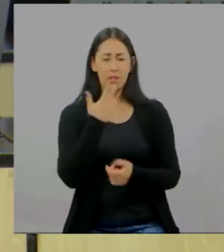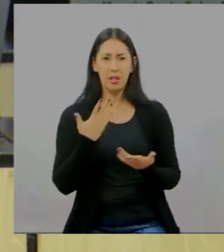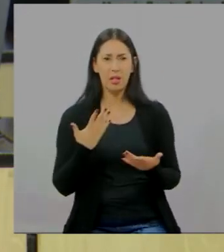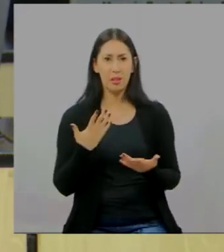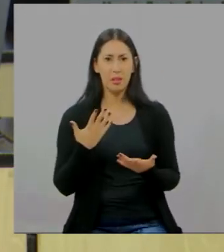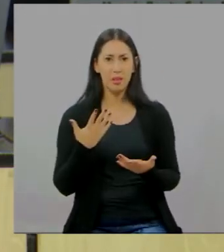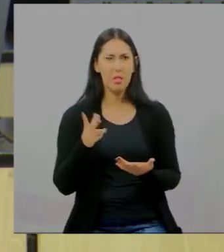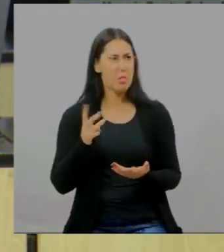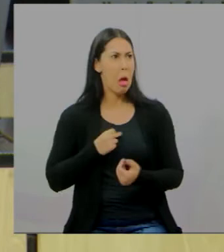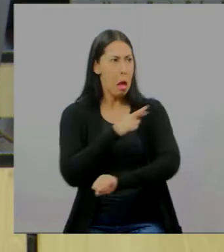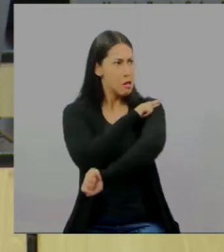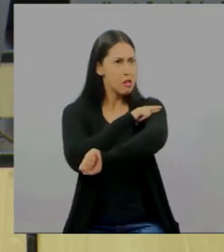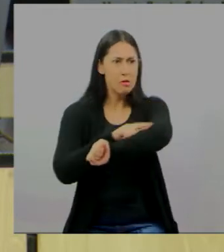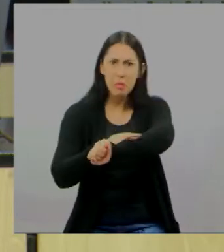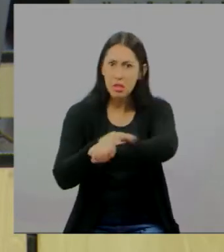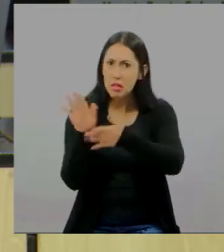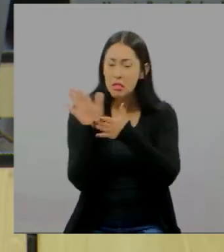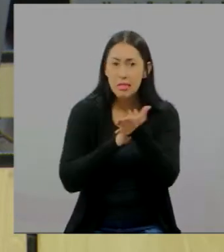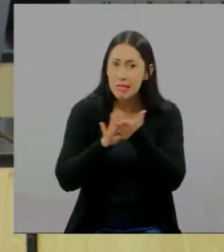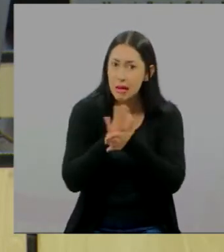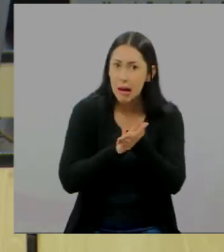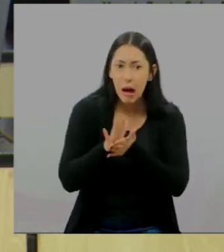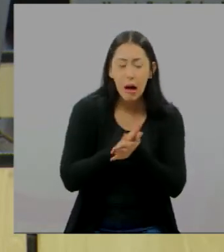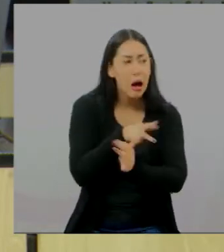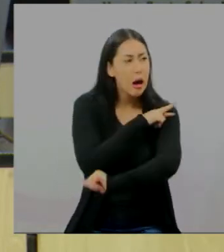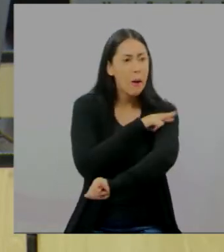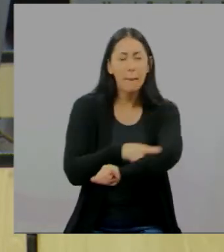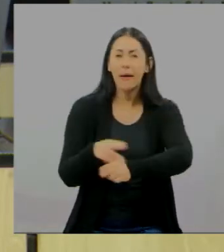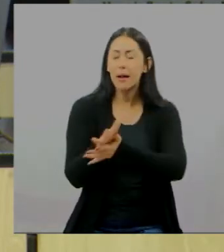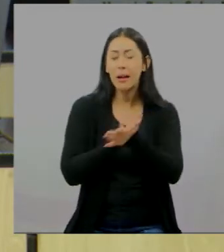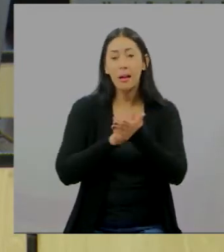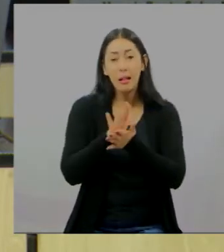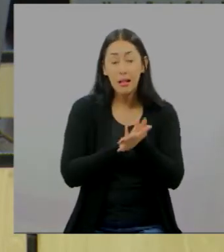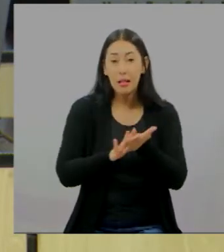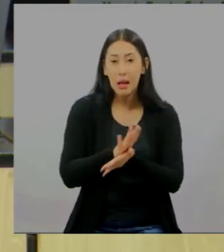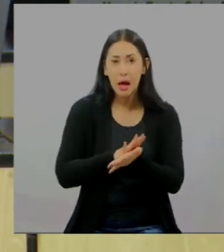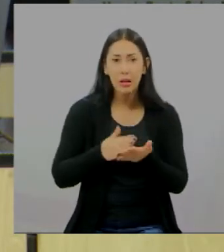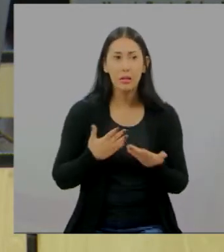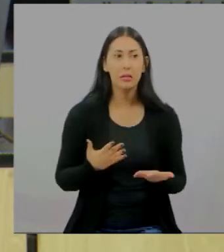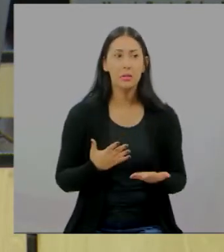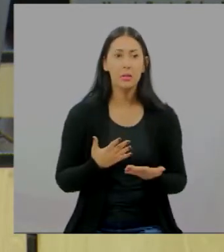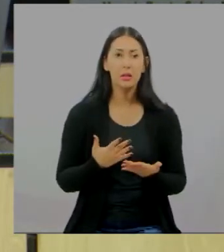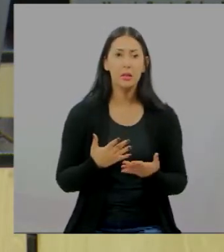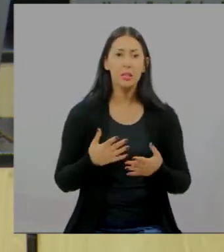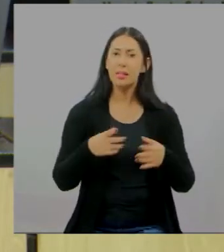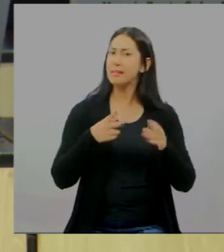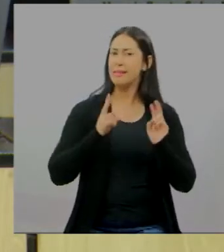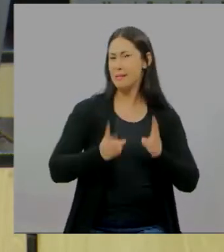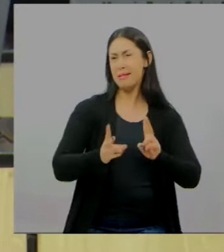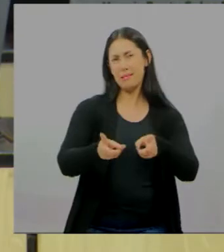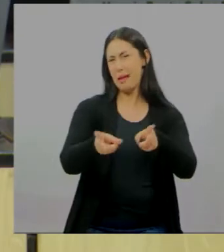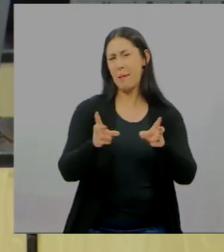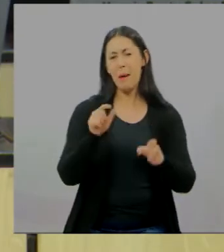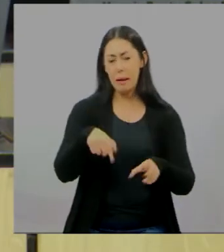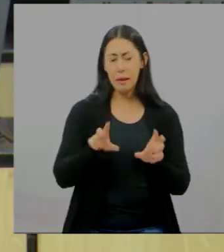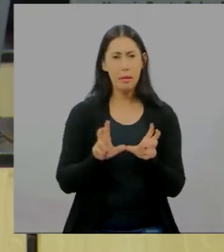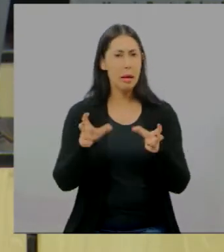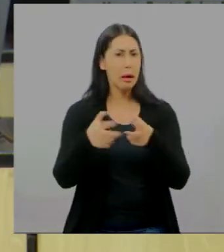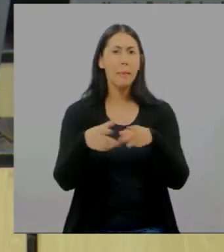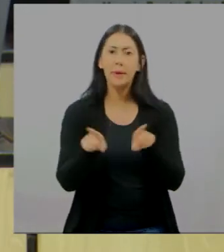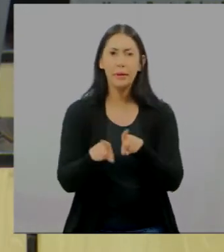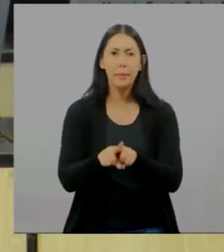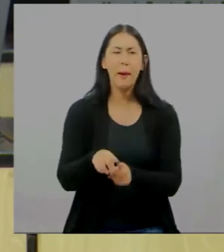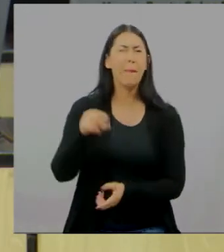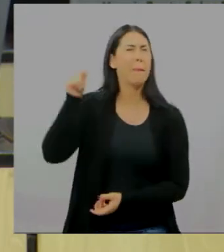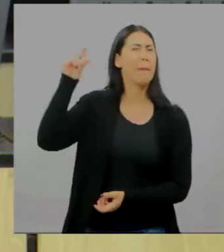muito desrespeitosa, né? Obrigado. Desrespeitosa a atitude dele, né? Com relação a isso, com relação às atitudes dele dentro da própria Câmara Municipal, que já não é